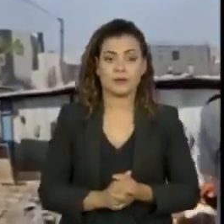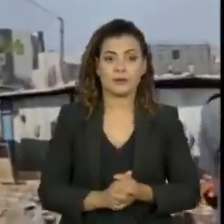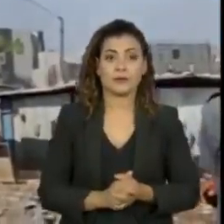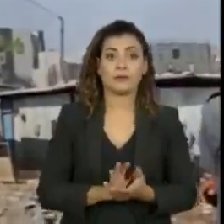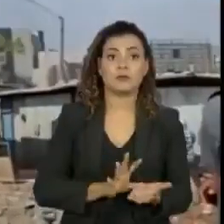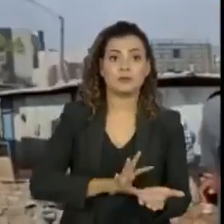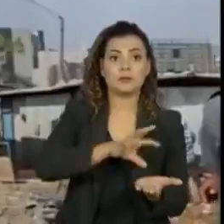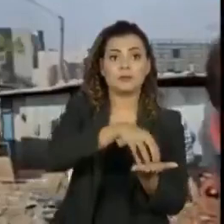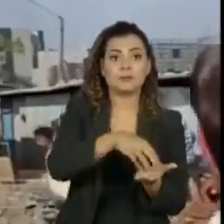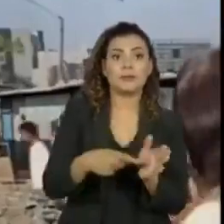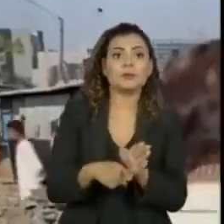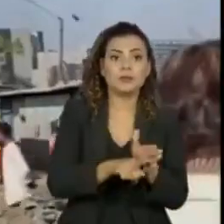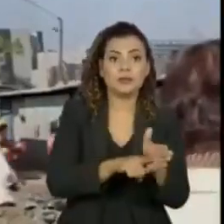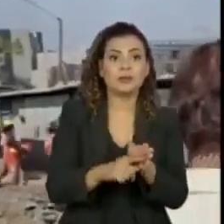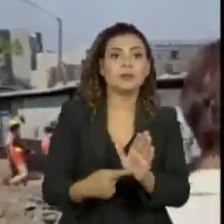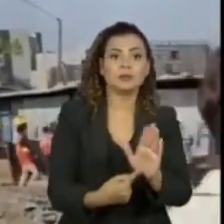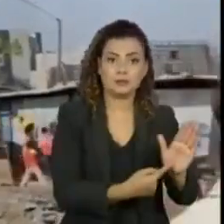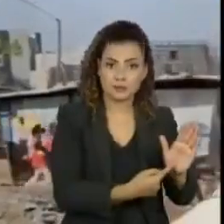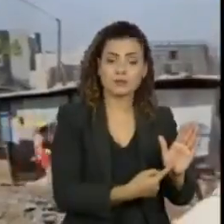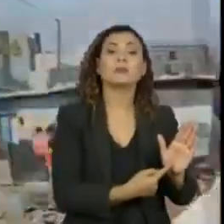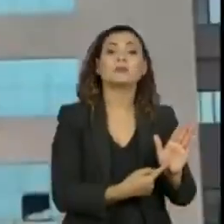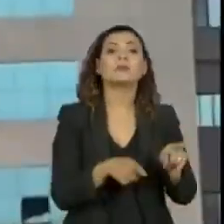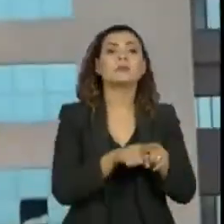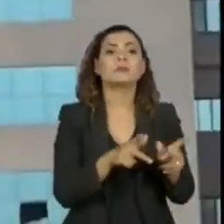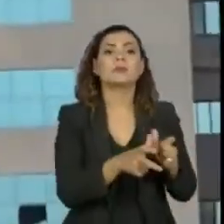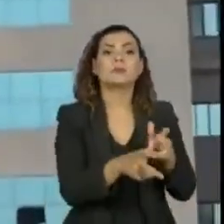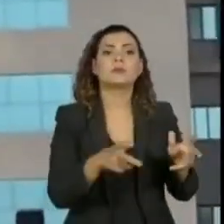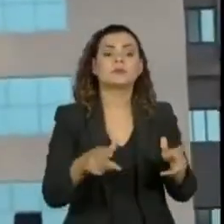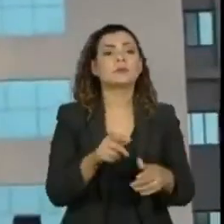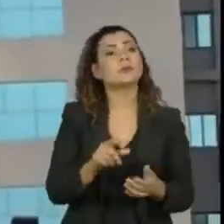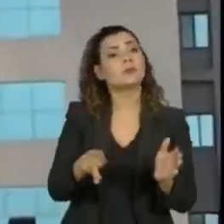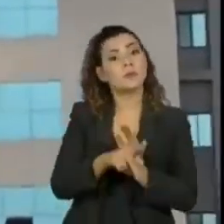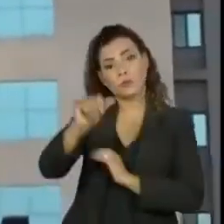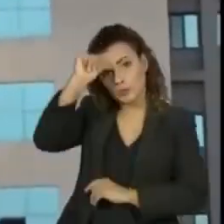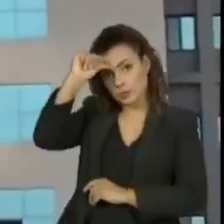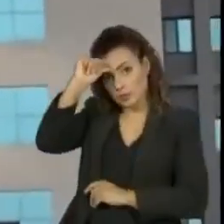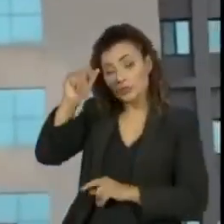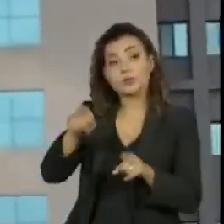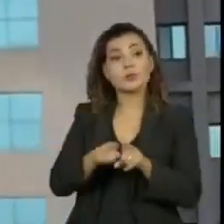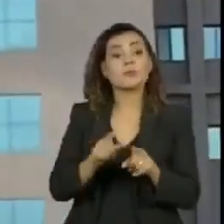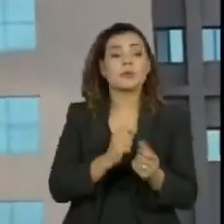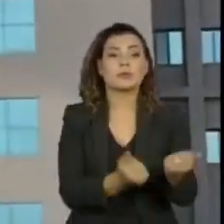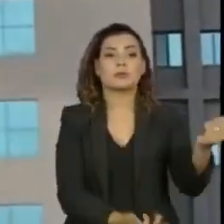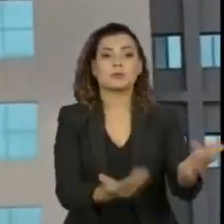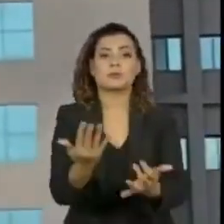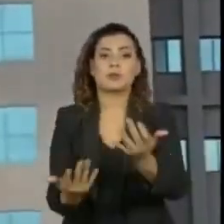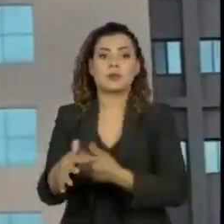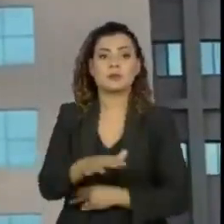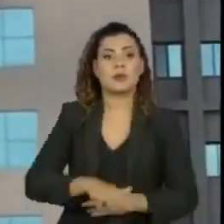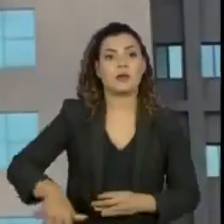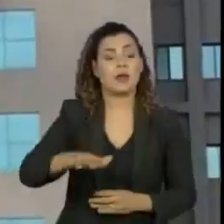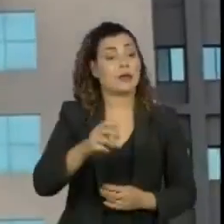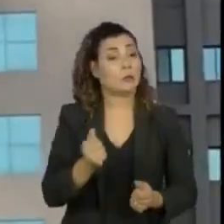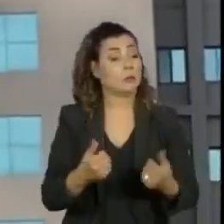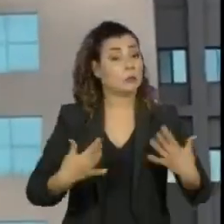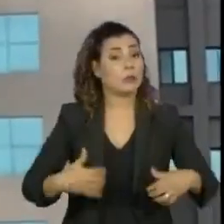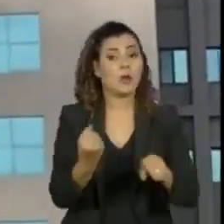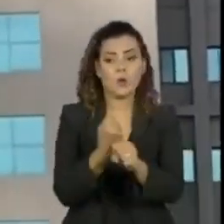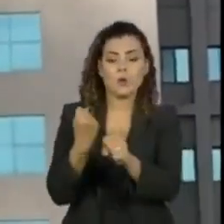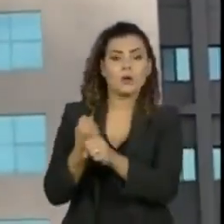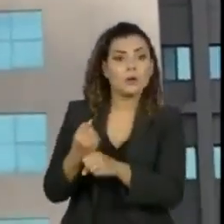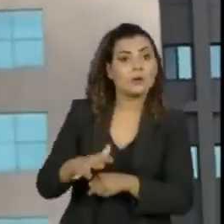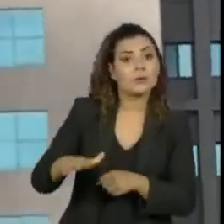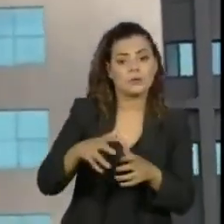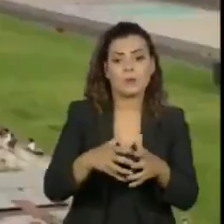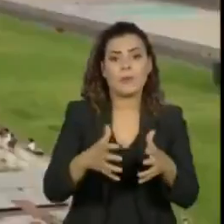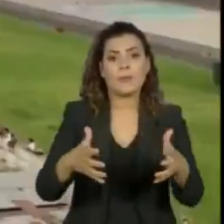Segundo o Instituto Serum, maior produtor de vacinas da Índia, o incêndio foi em uma área em construção para ampliar as